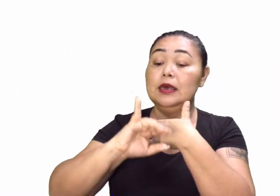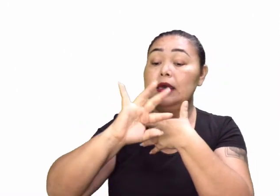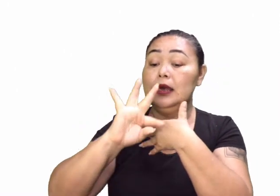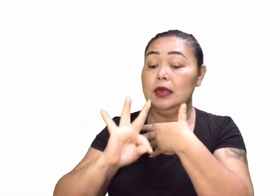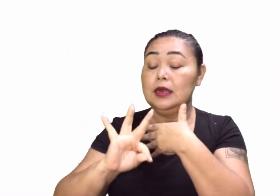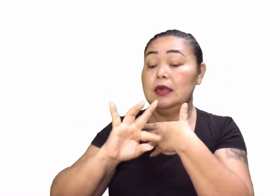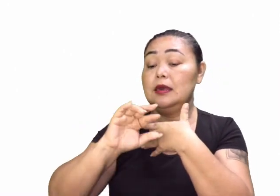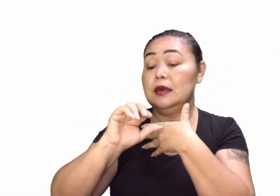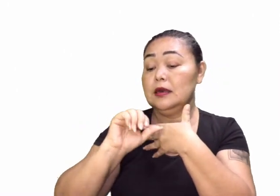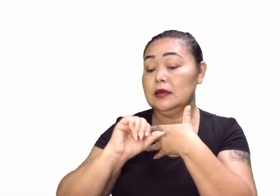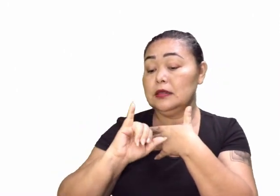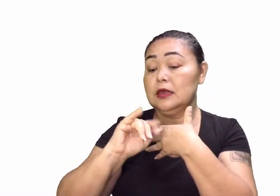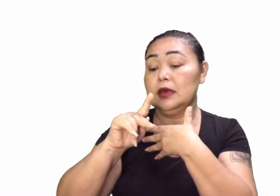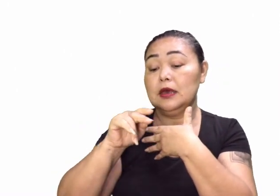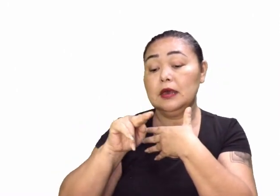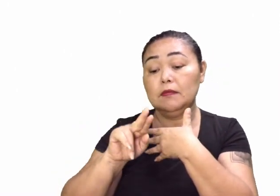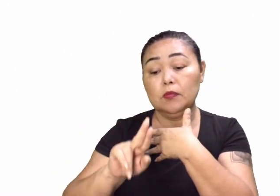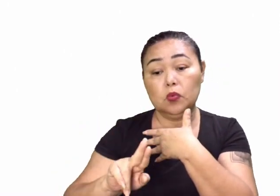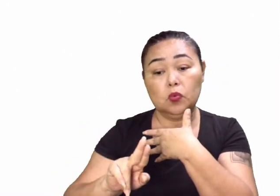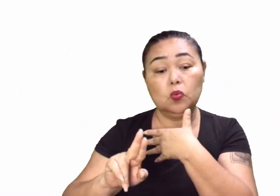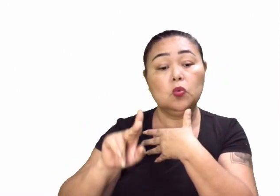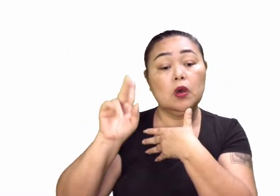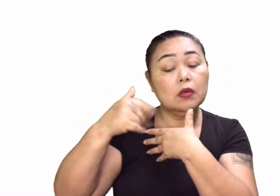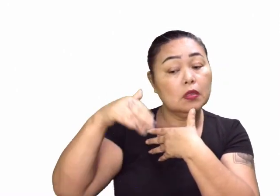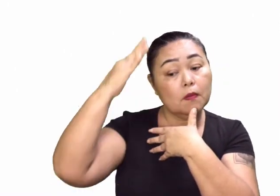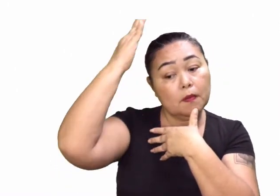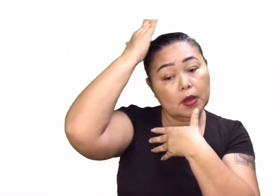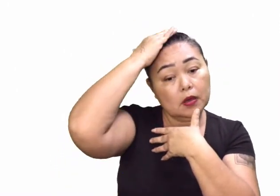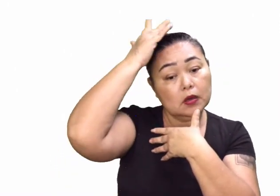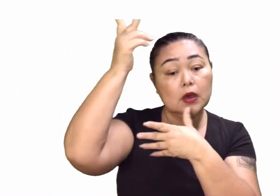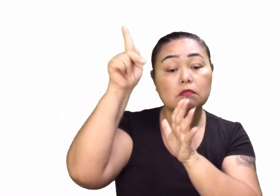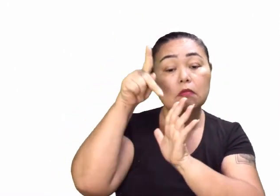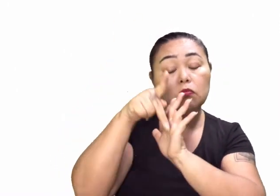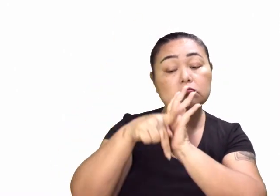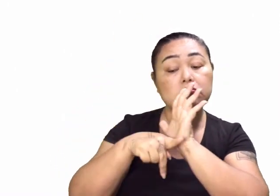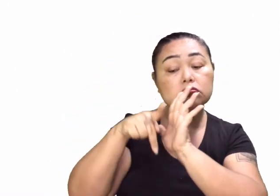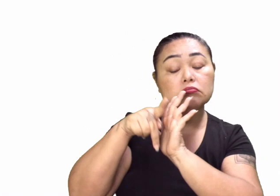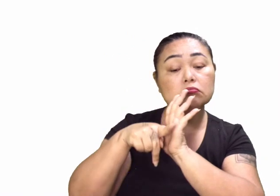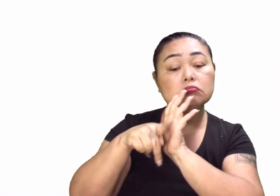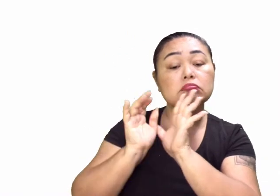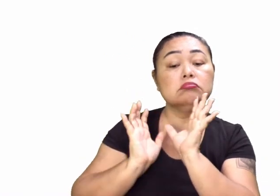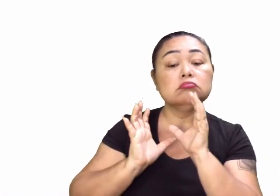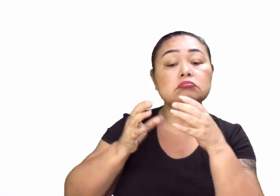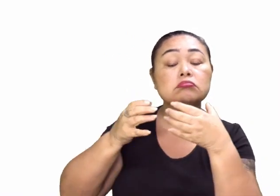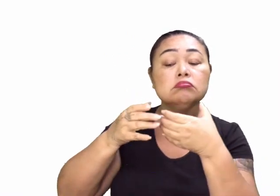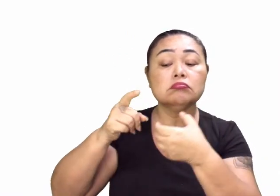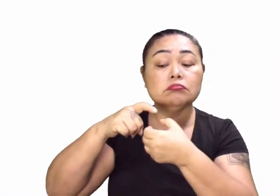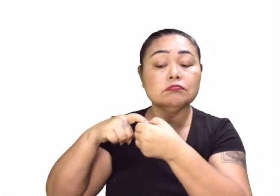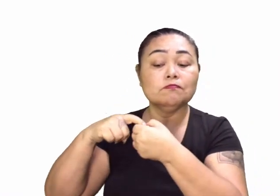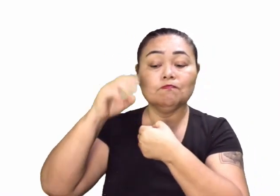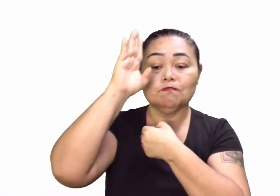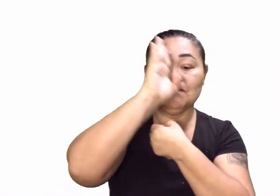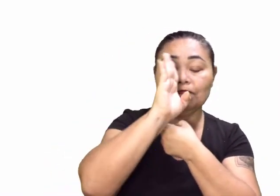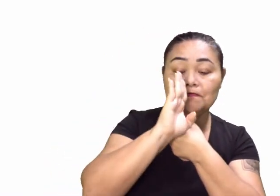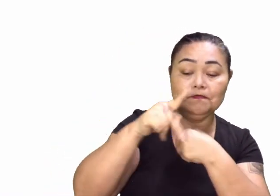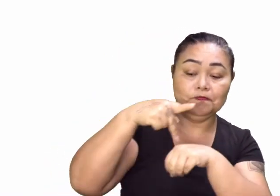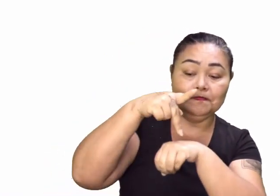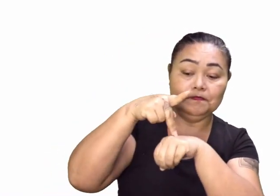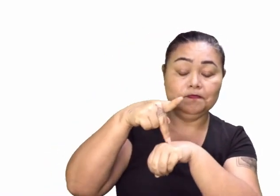Itaipu, no Paraná, que é um projeto que foi construído em parceria do Brasil